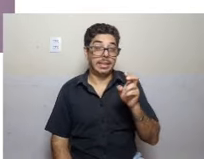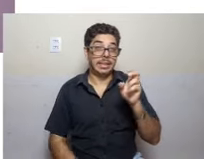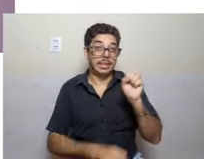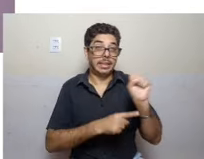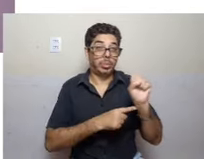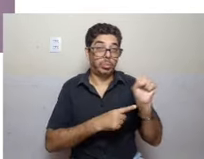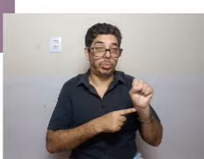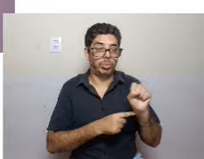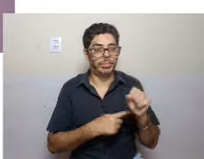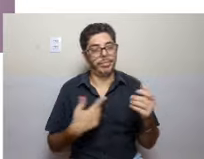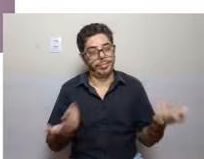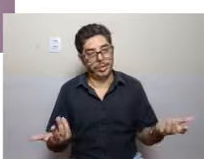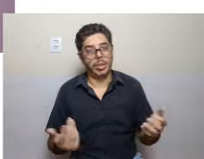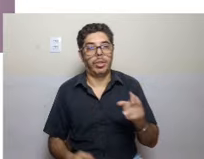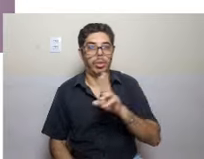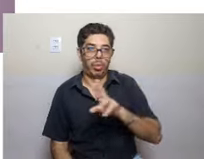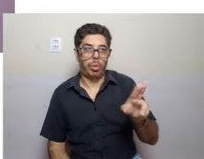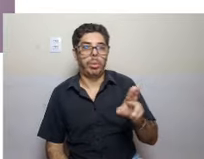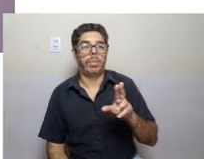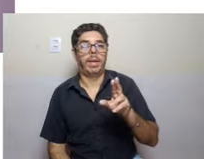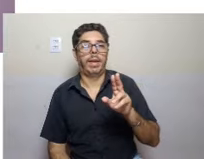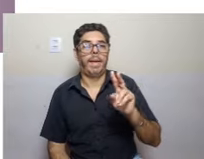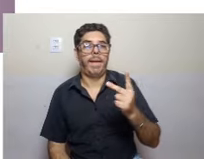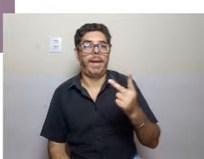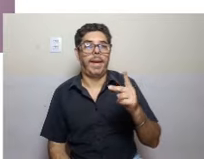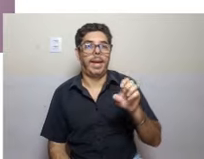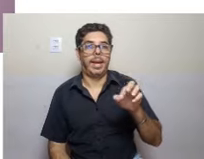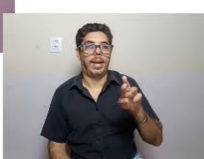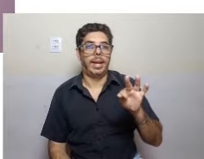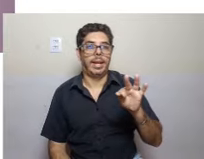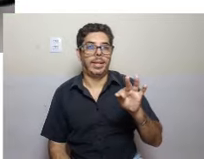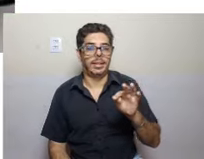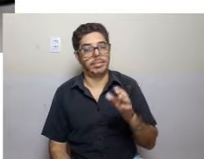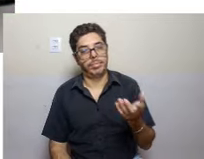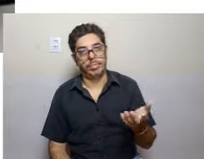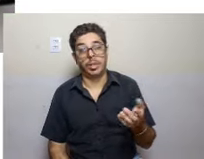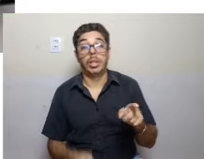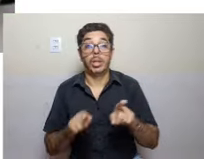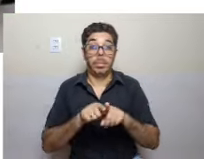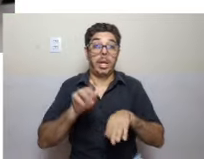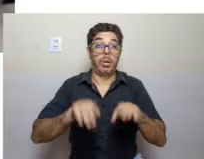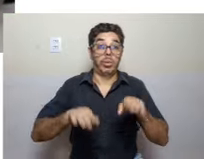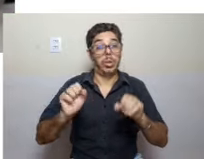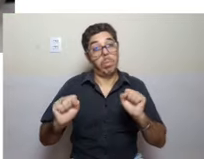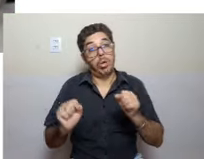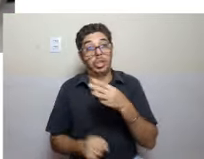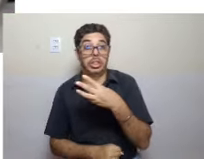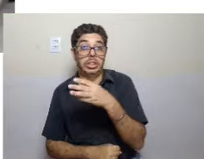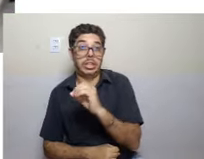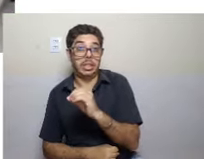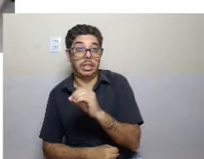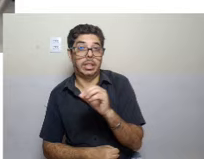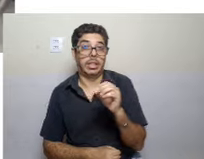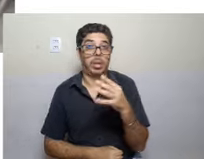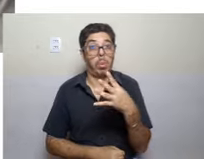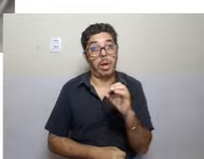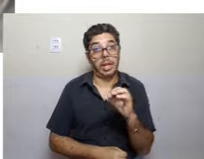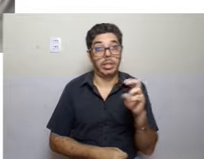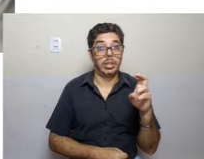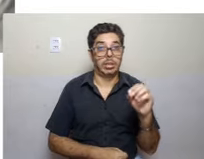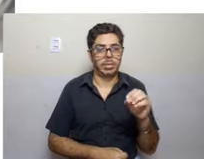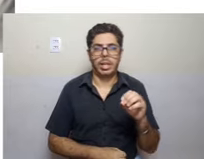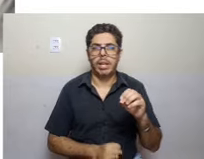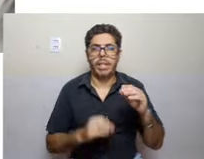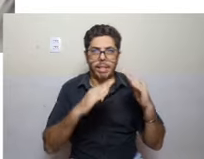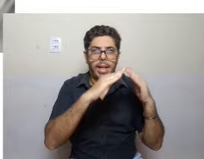lugares, contudo, a corrente pode ser de 25, 30 ou 50 Hz. Em todo o mundo, a maioria dos circuitos